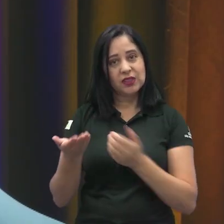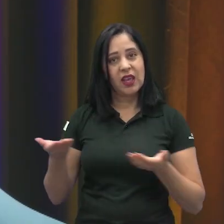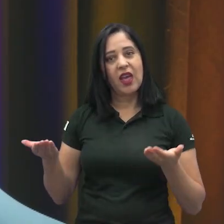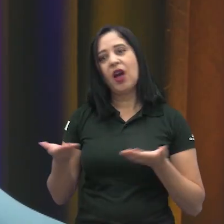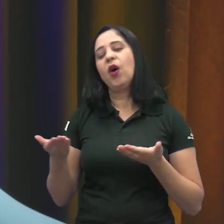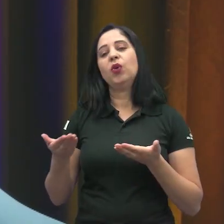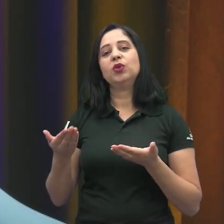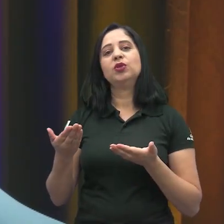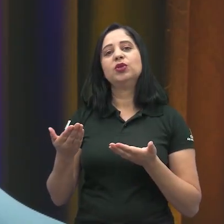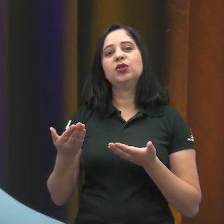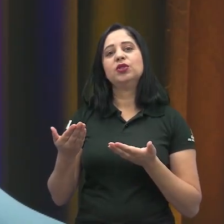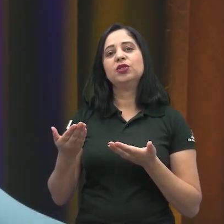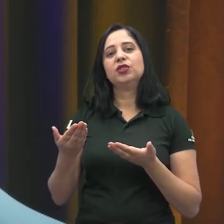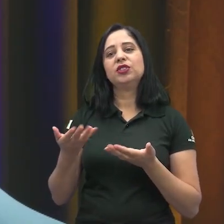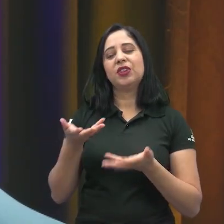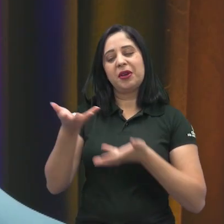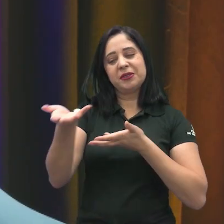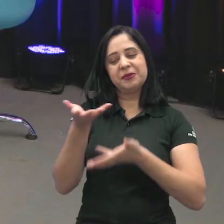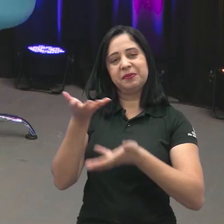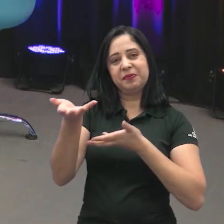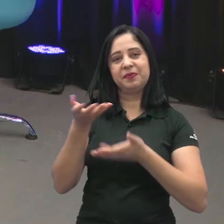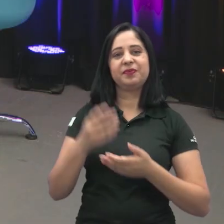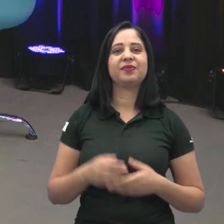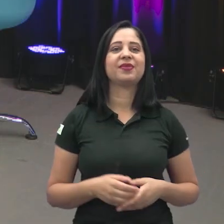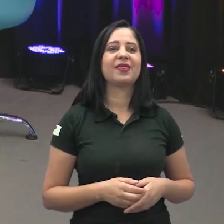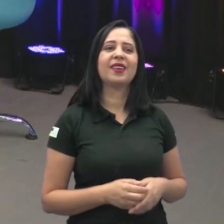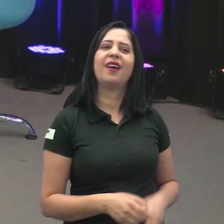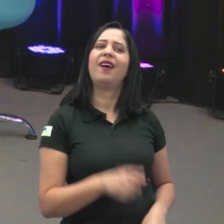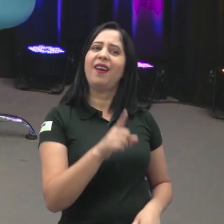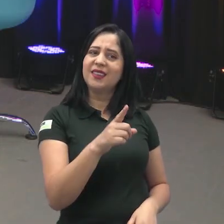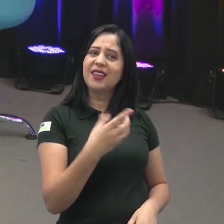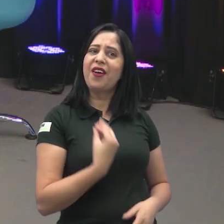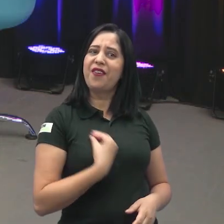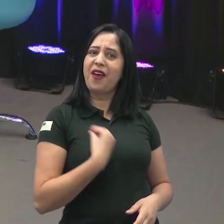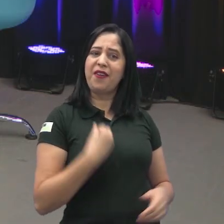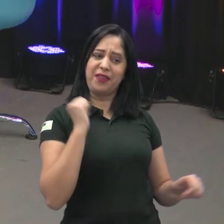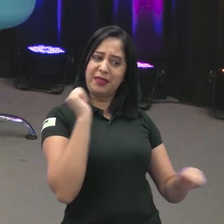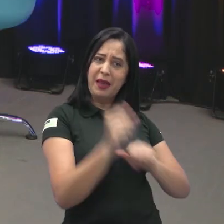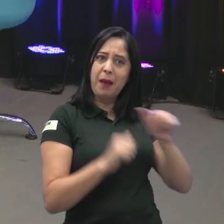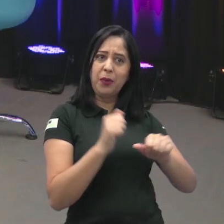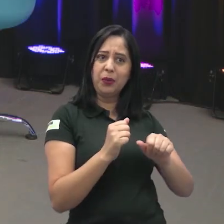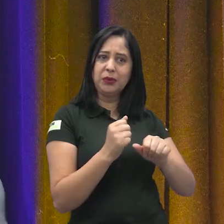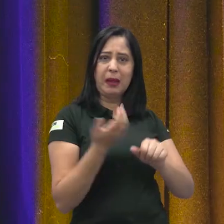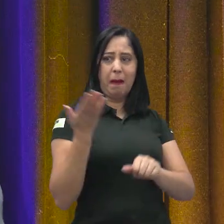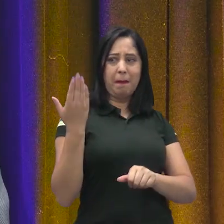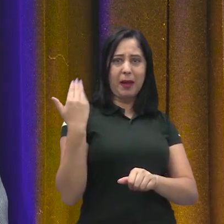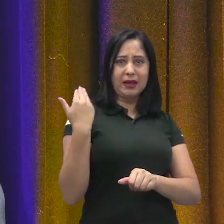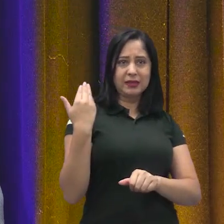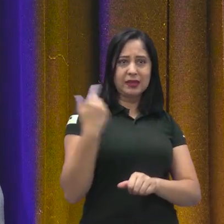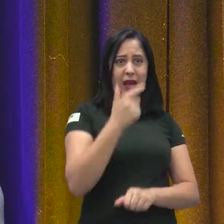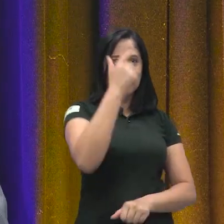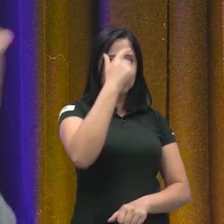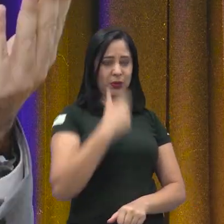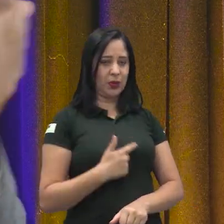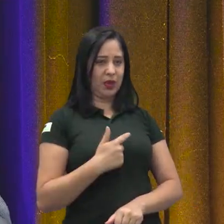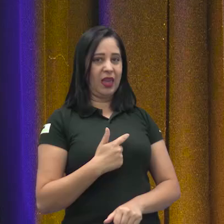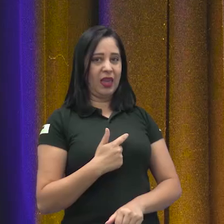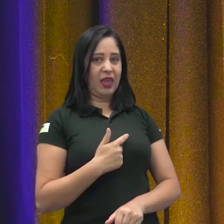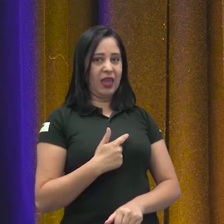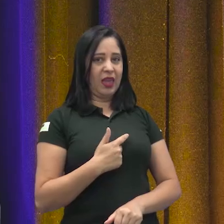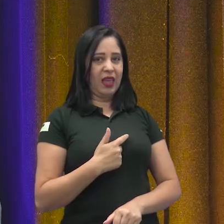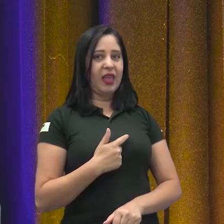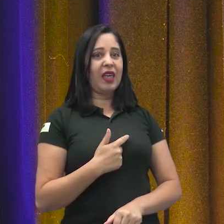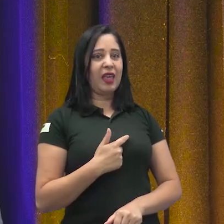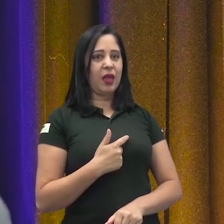essa figurinha, que honra enorme, tá? Para você ver como a vida dá voltas, né? Há alguns anos atrás, no programa que eu tinha lá